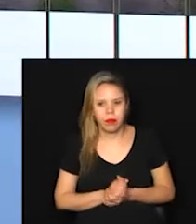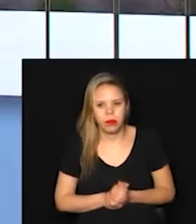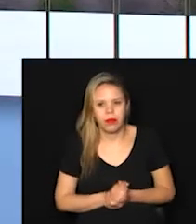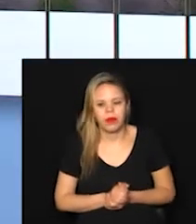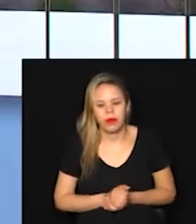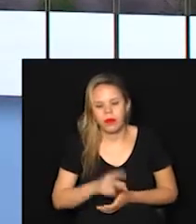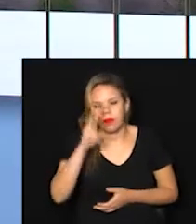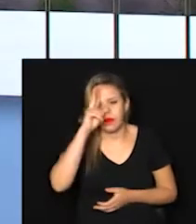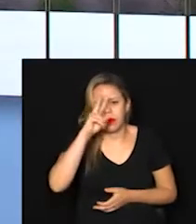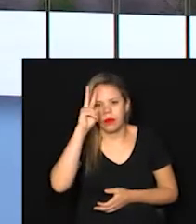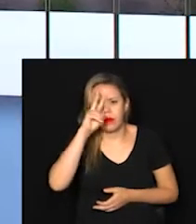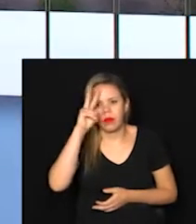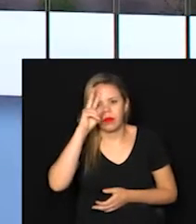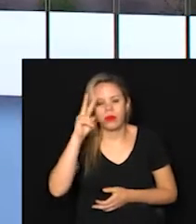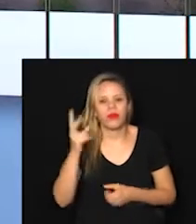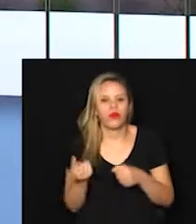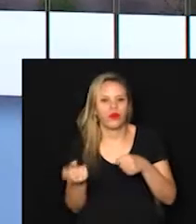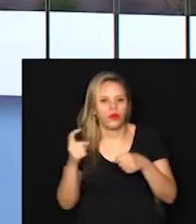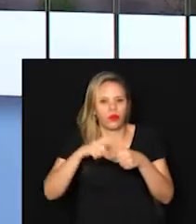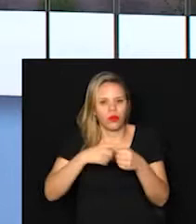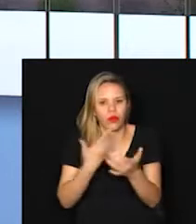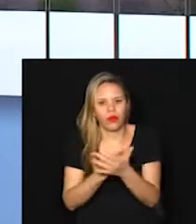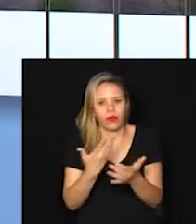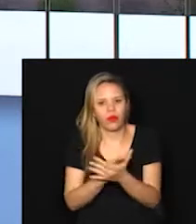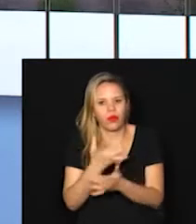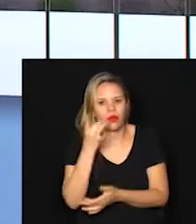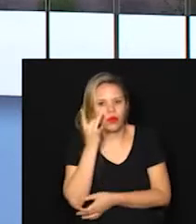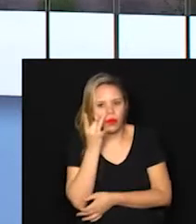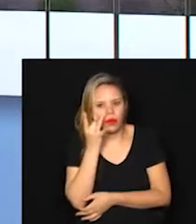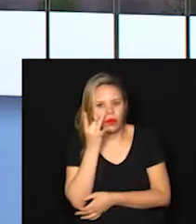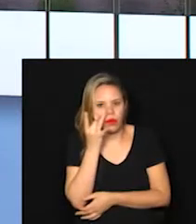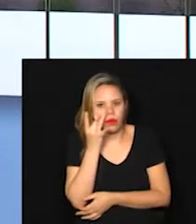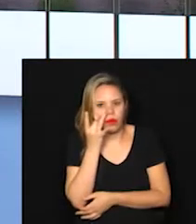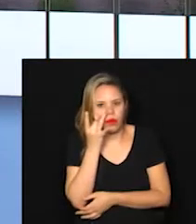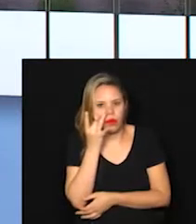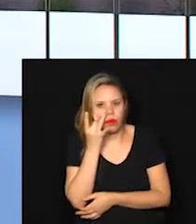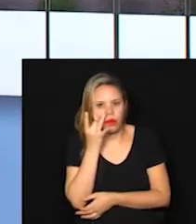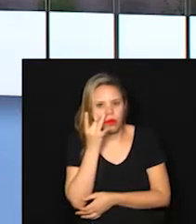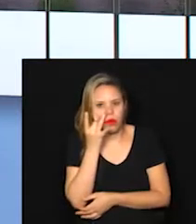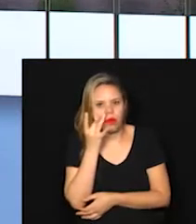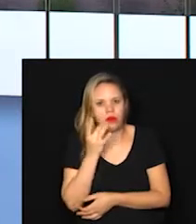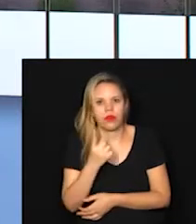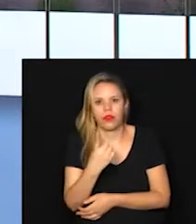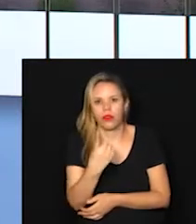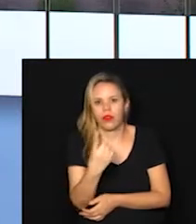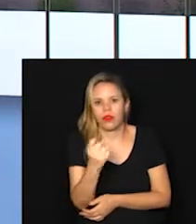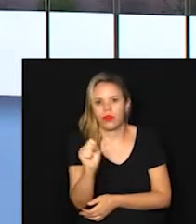gente lembra ainda que o retorno das aulas presenciais são cerca de